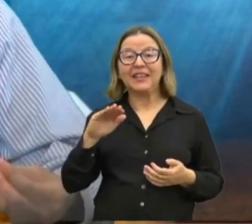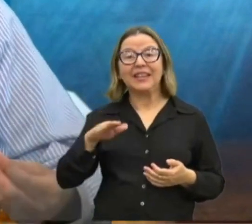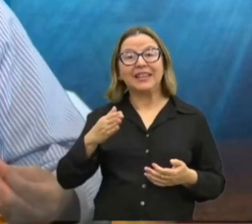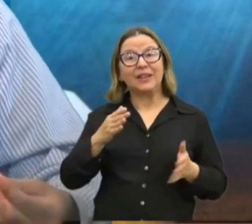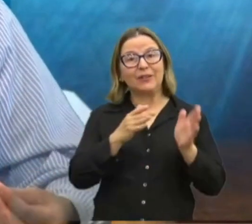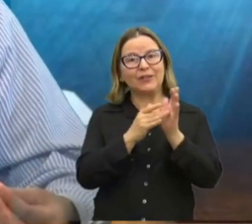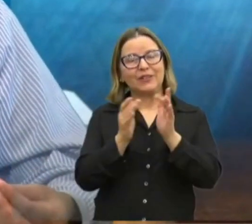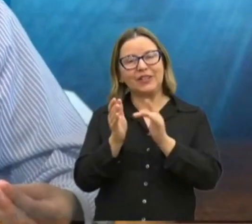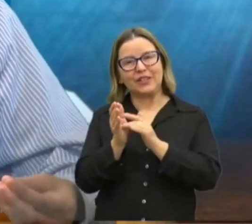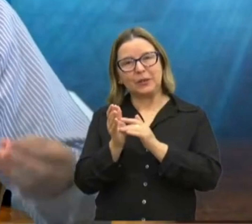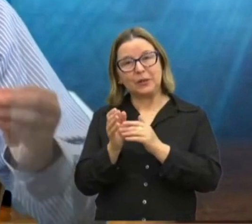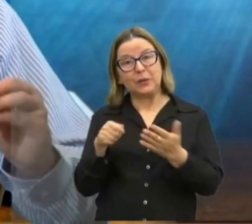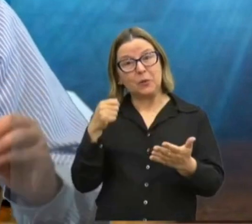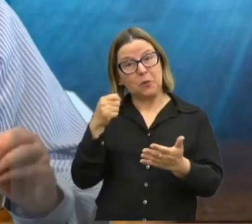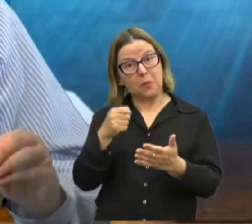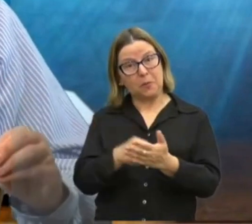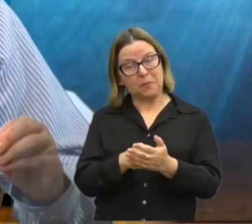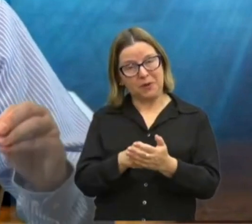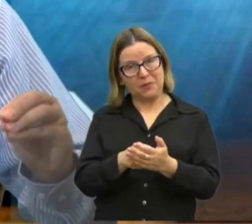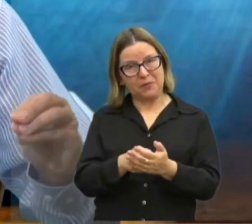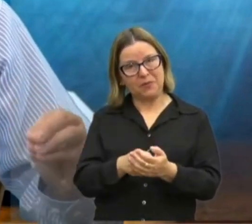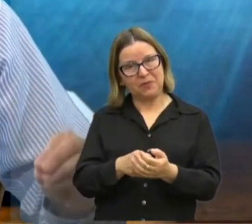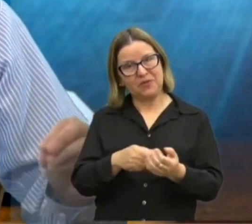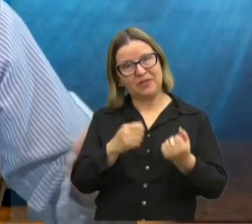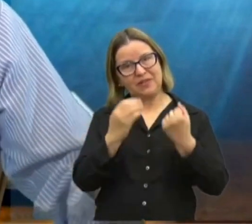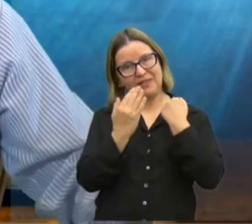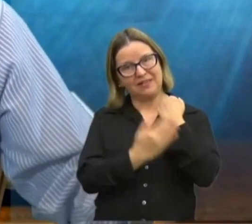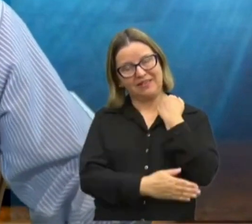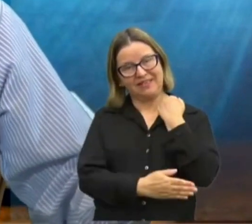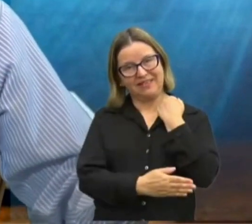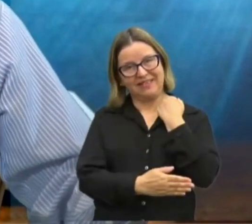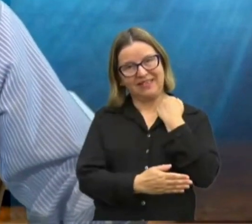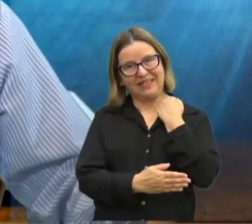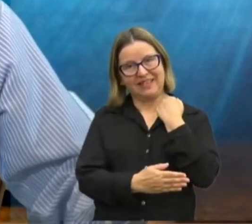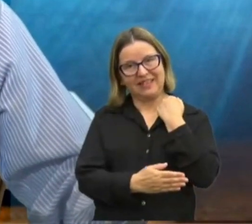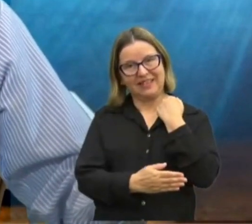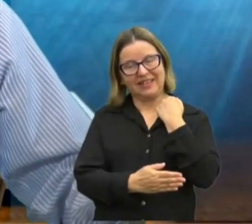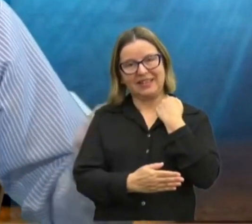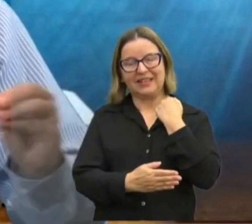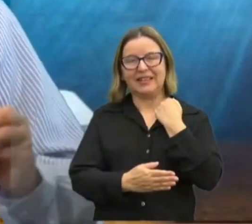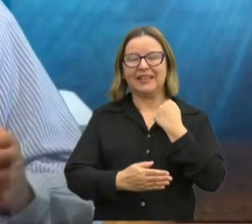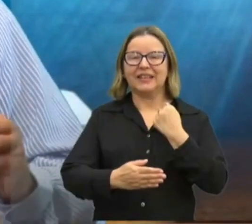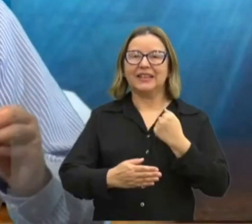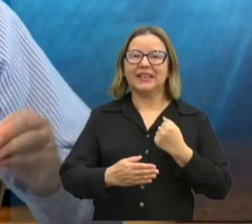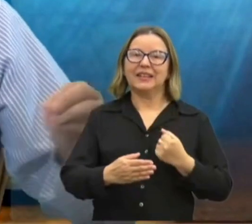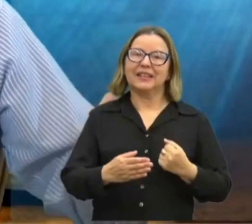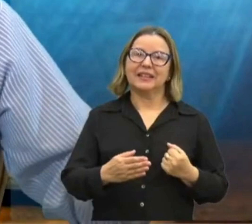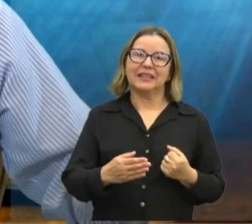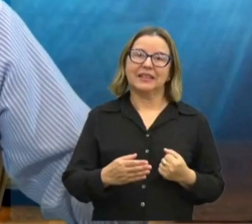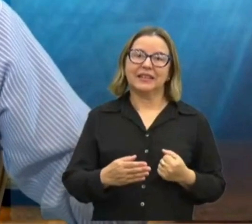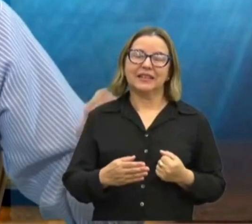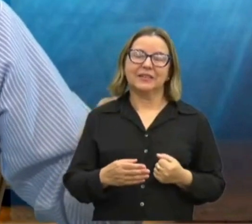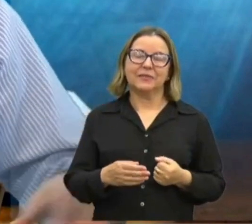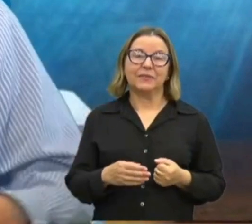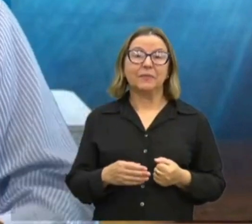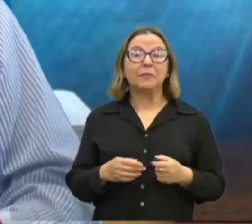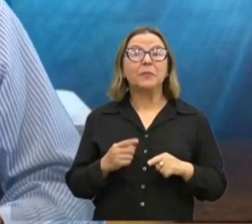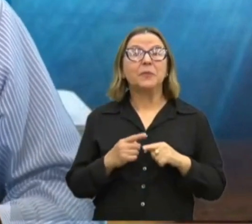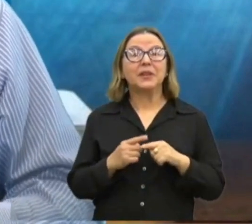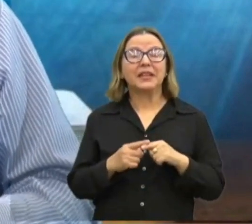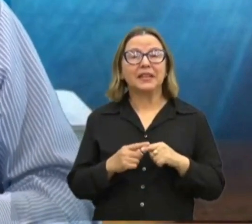a penalidade que recaía sobre cada um de nós. Porque todos, sem exceção,